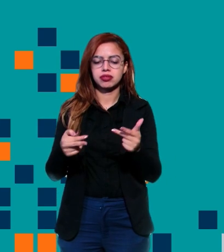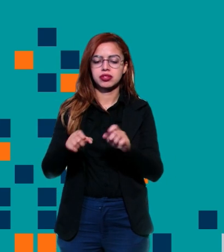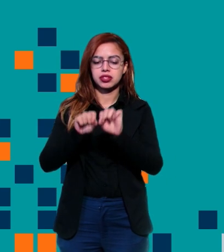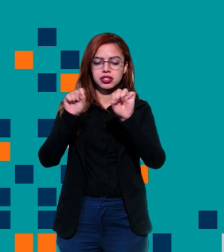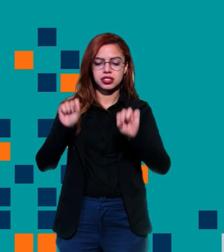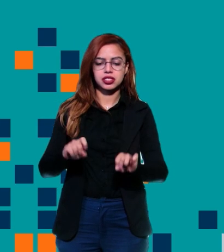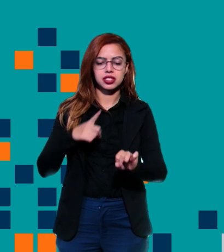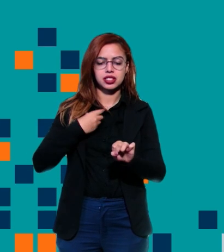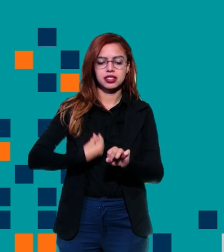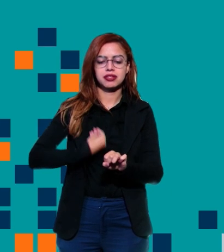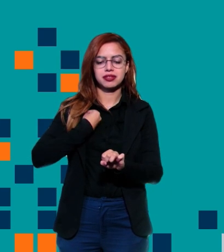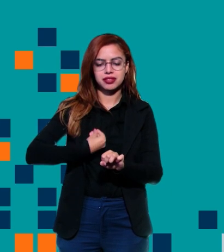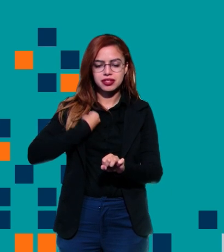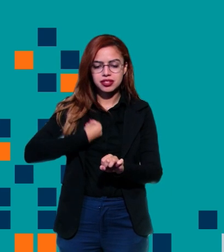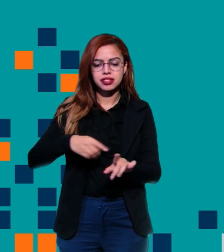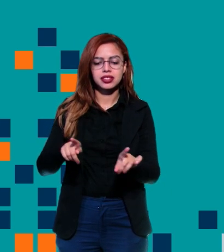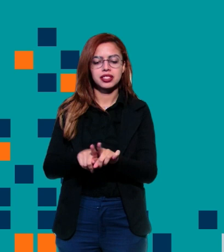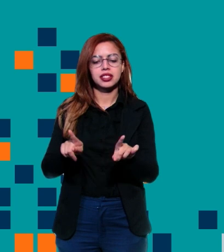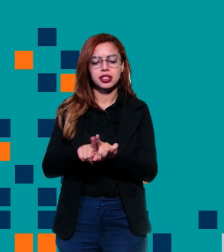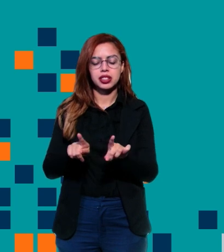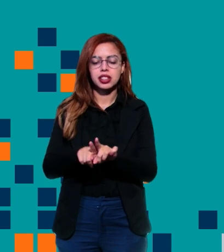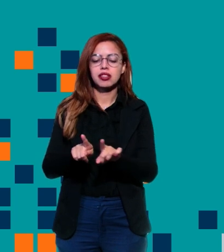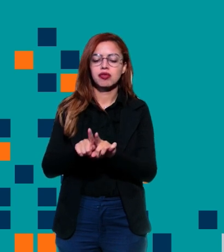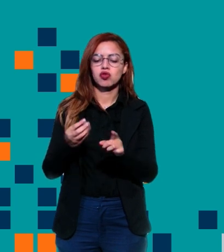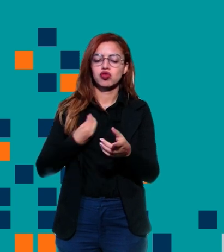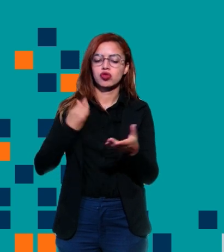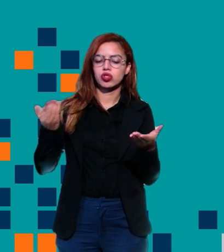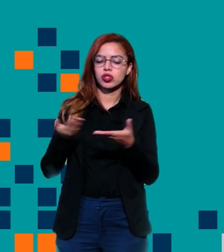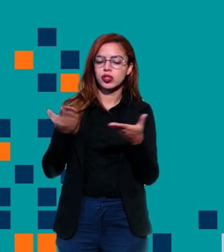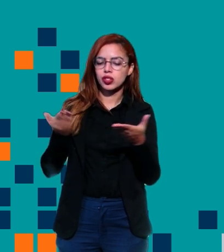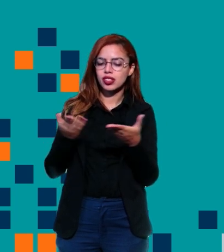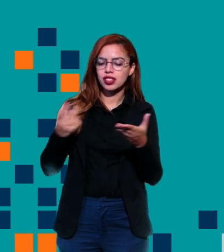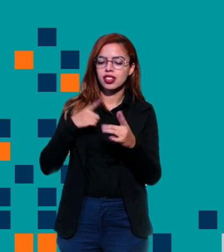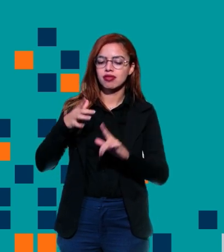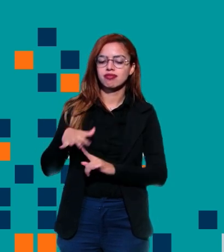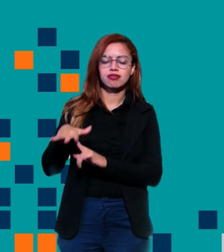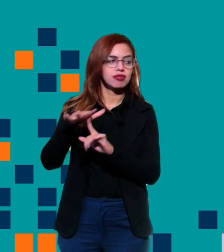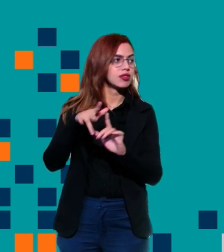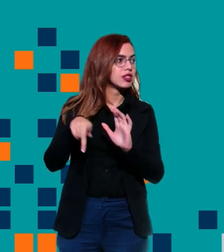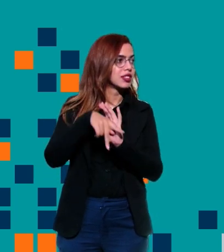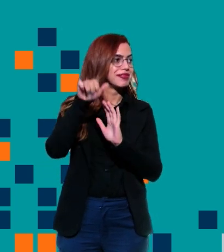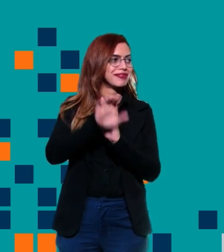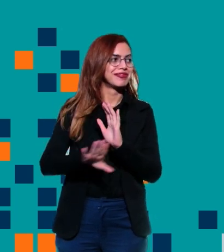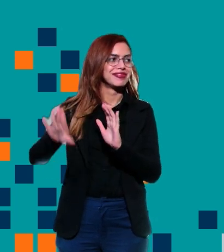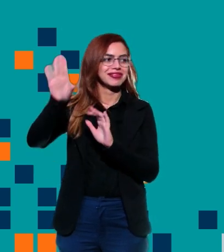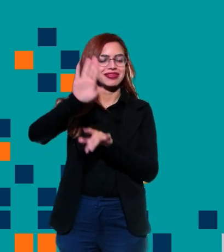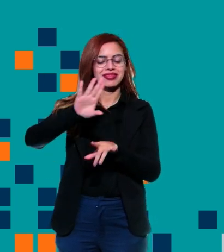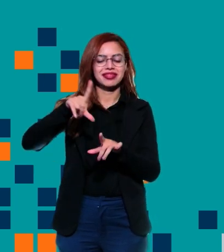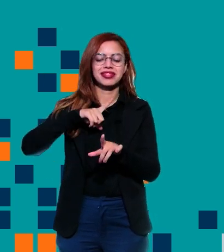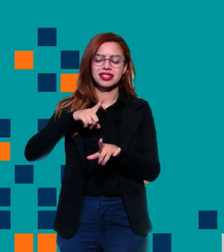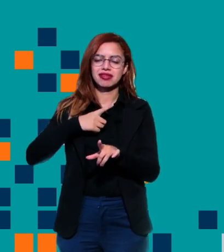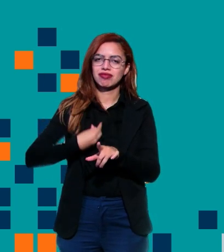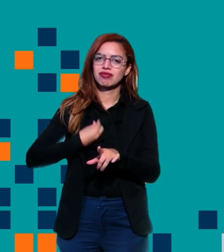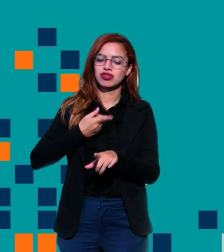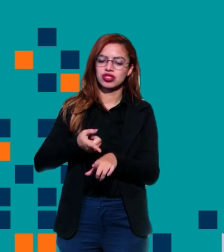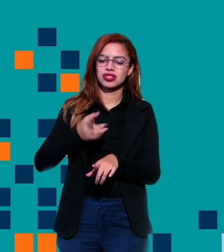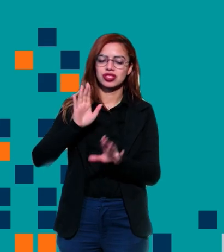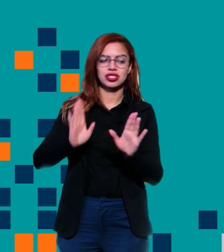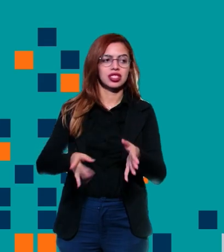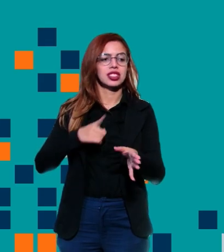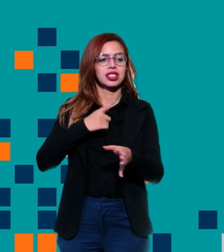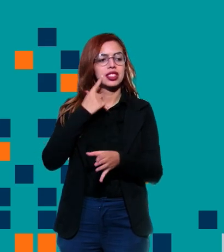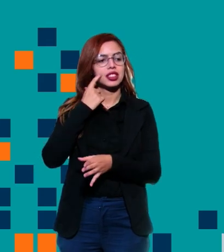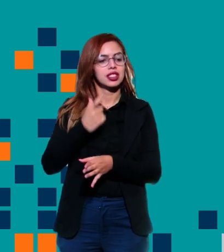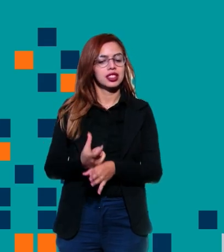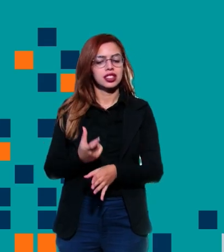alumínio. E hoje é a situação atual, né? Tem a Feira Nordestina, que ocupava a área externa já. É muito interessante quem